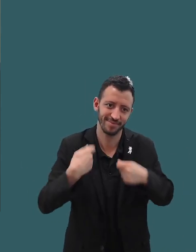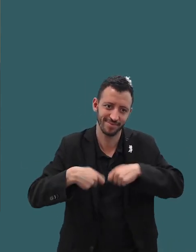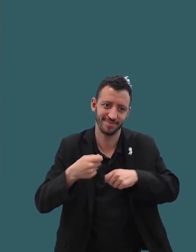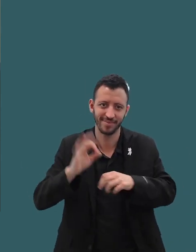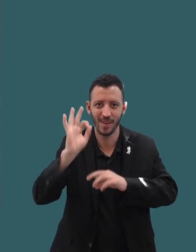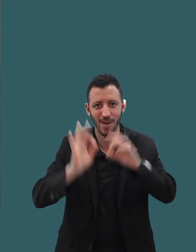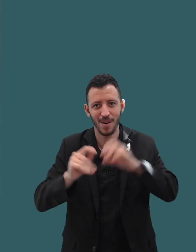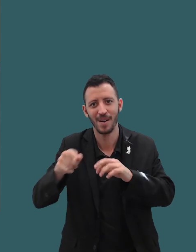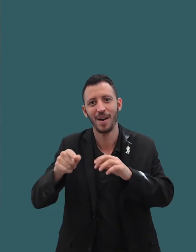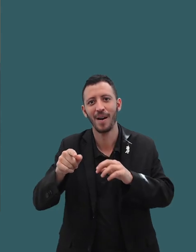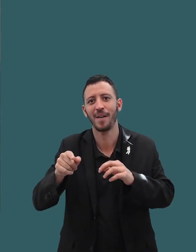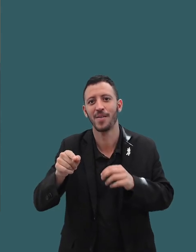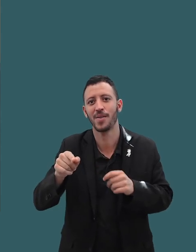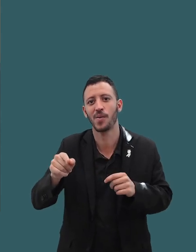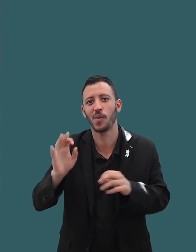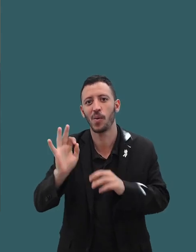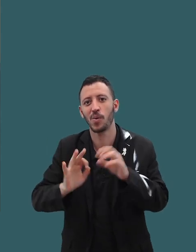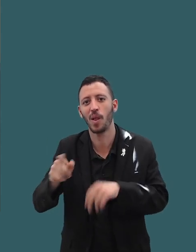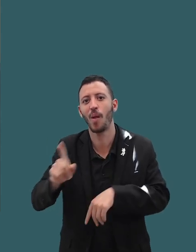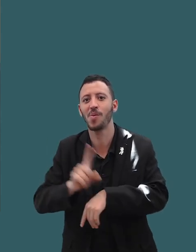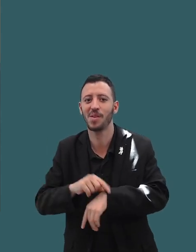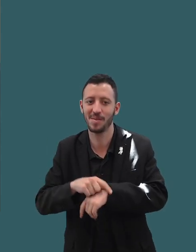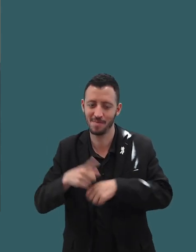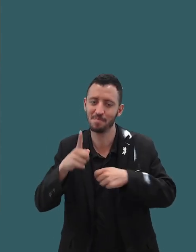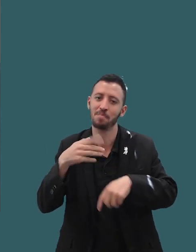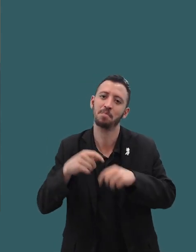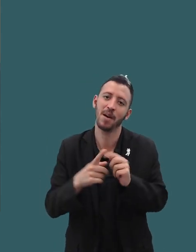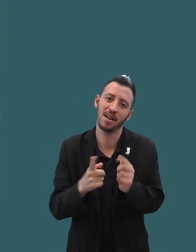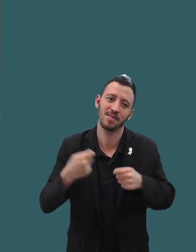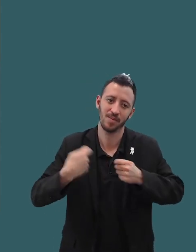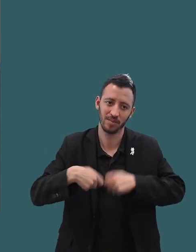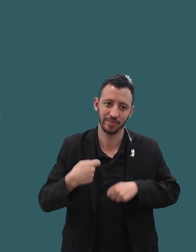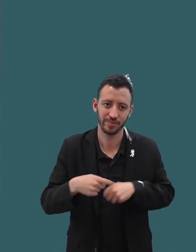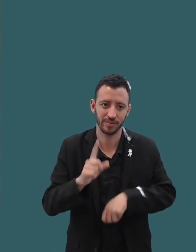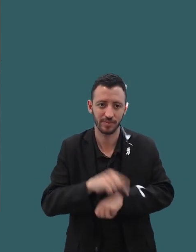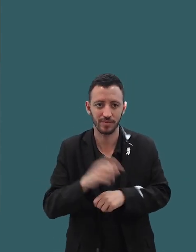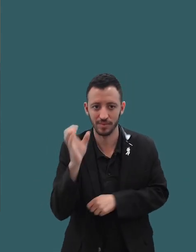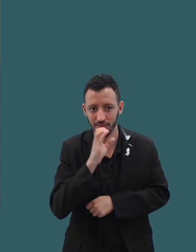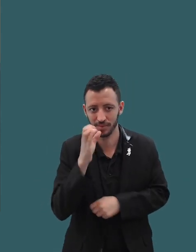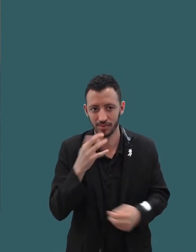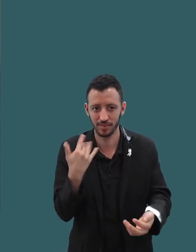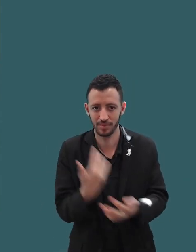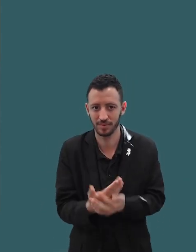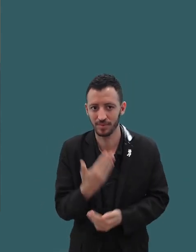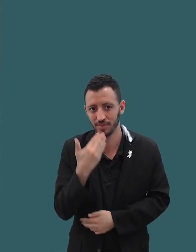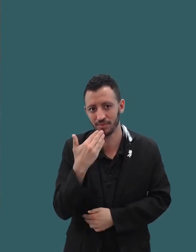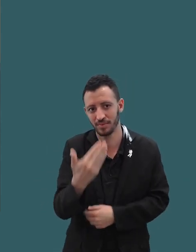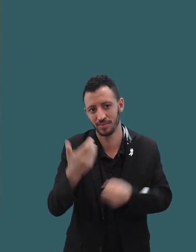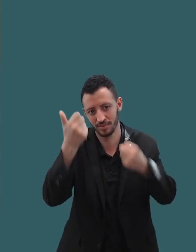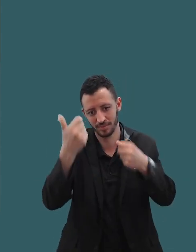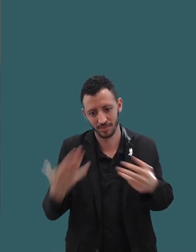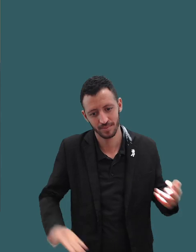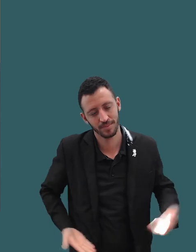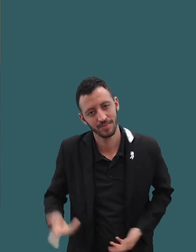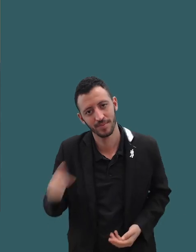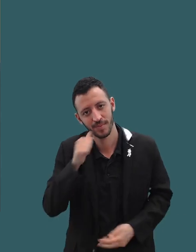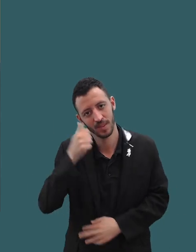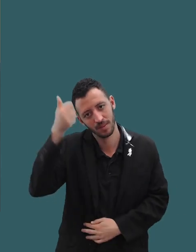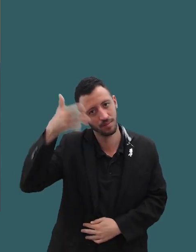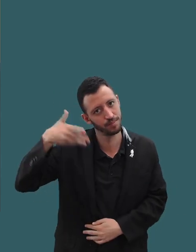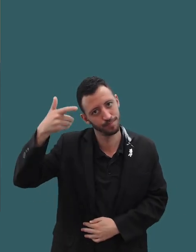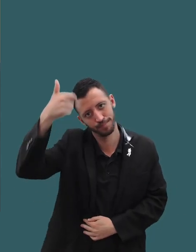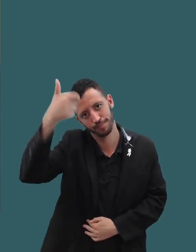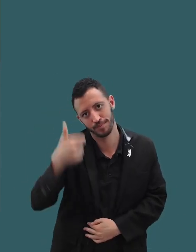de regular o tempo de vocês, mas é necessário, né? E nessa prece eu acabei esquecendo de pedir o serviço aqui da nossa colega